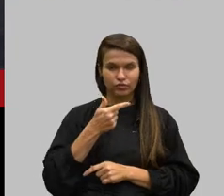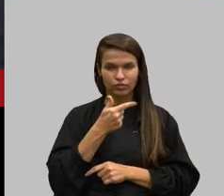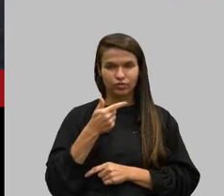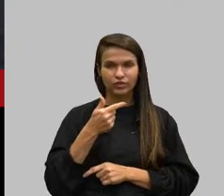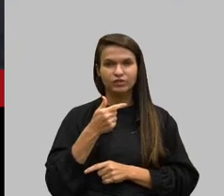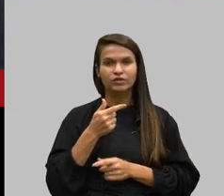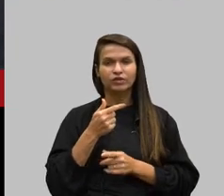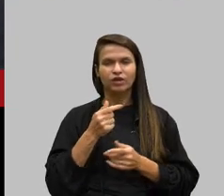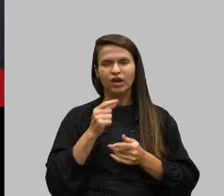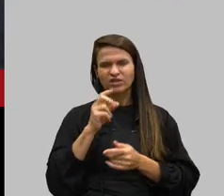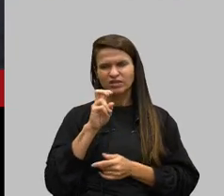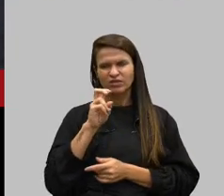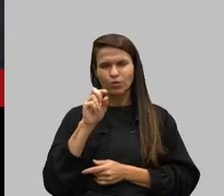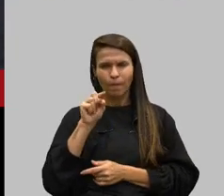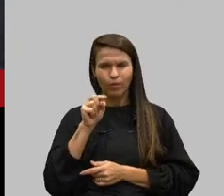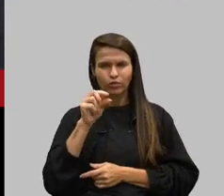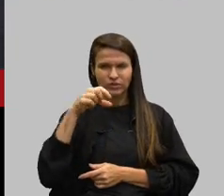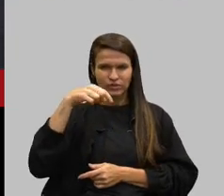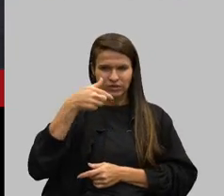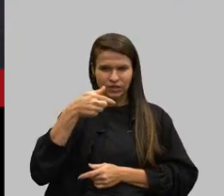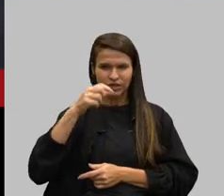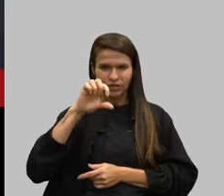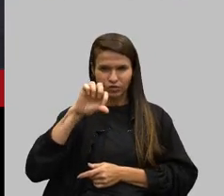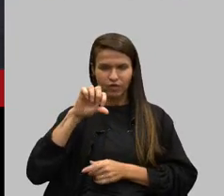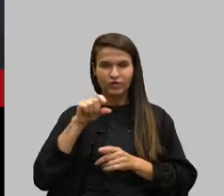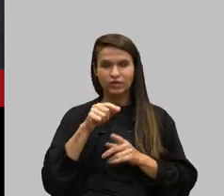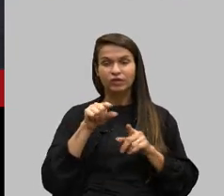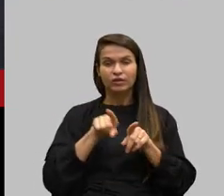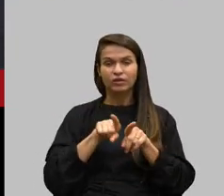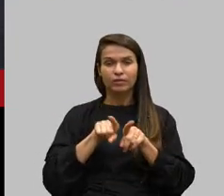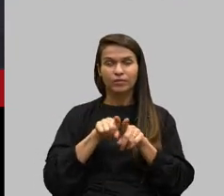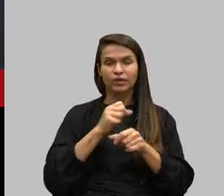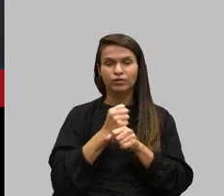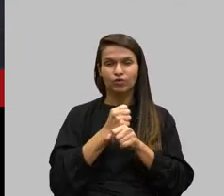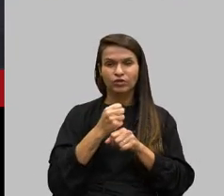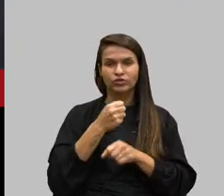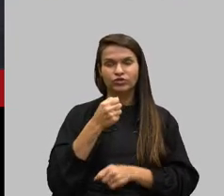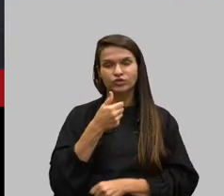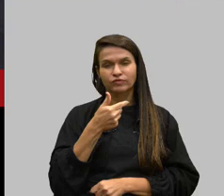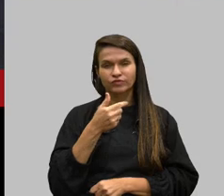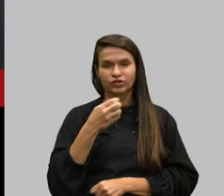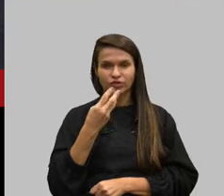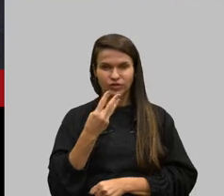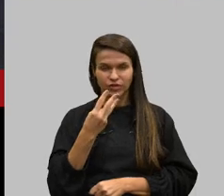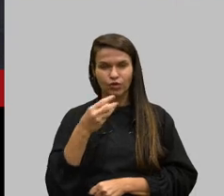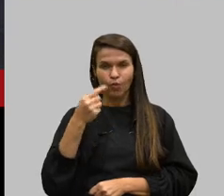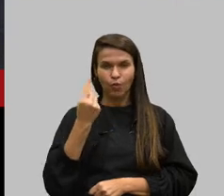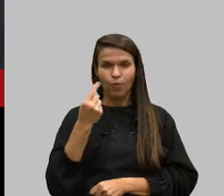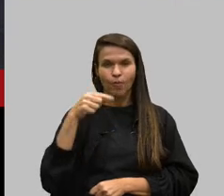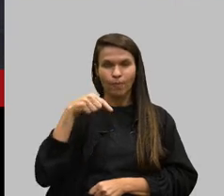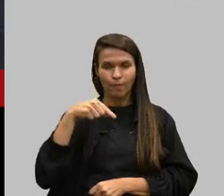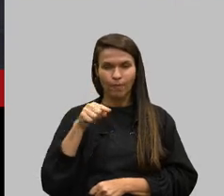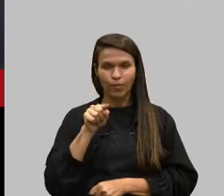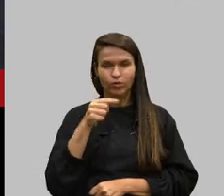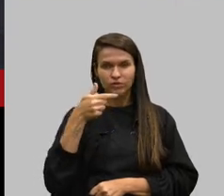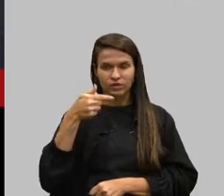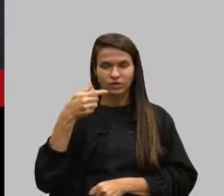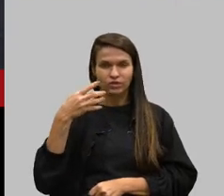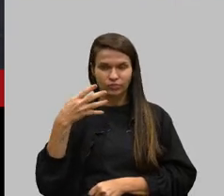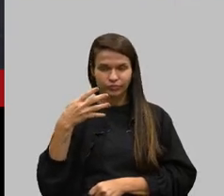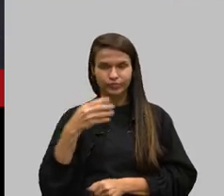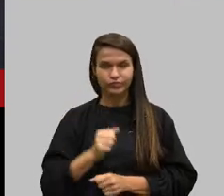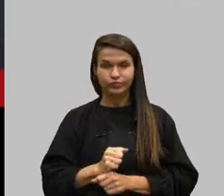da ordem de 5.79 e de 23 que é de 4.62 uma so a outra 10.67 então o